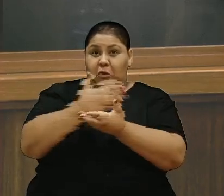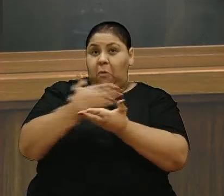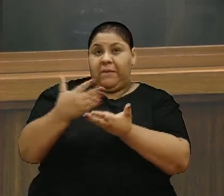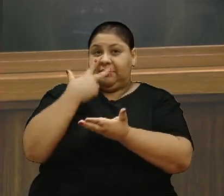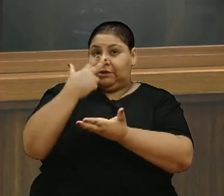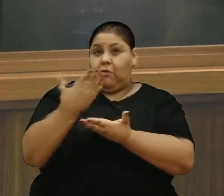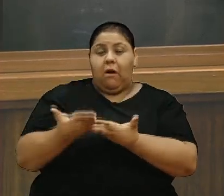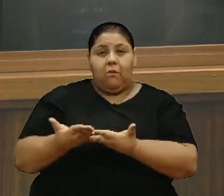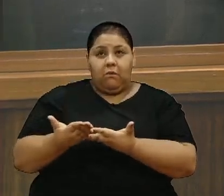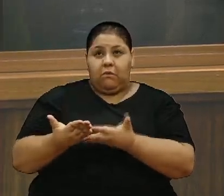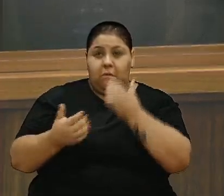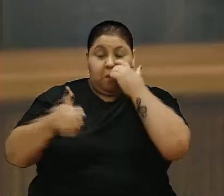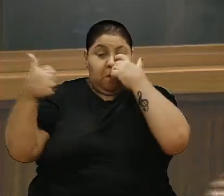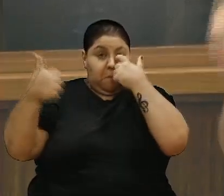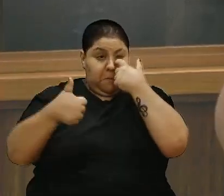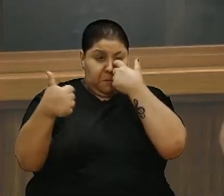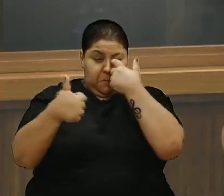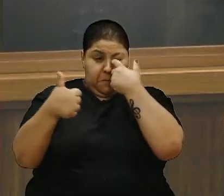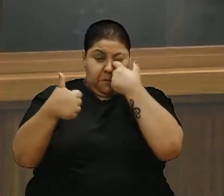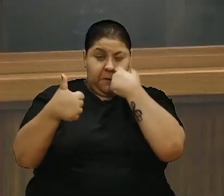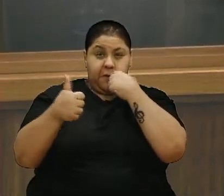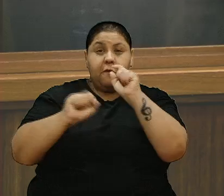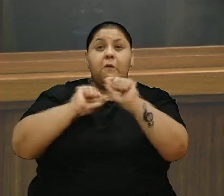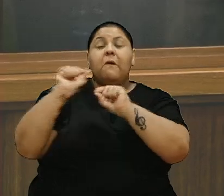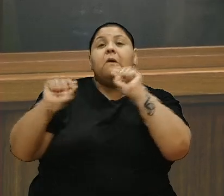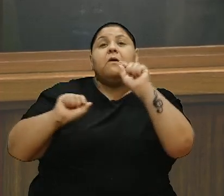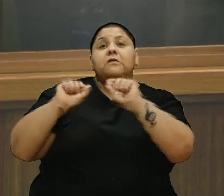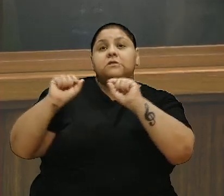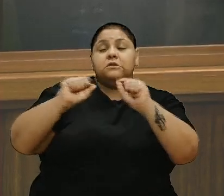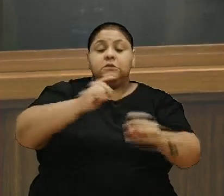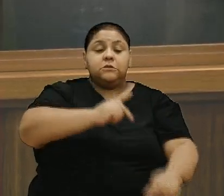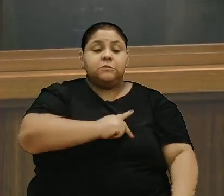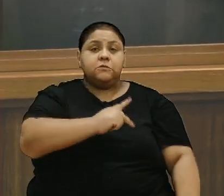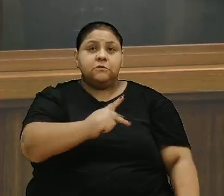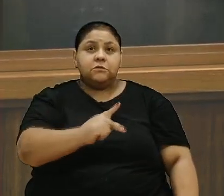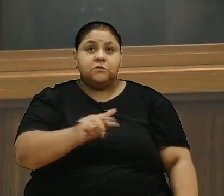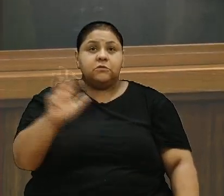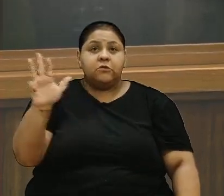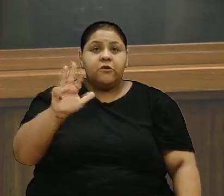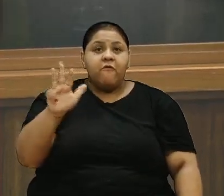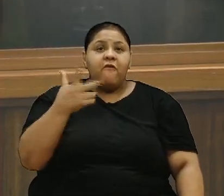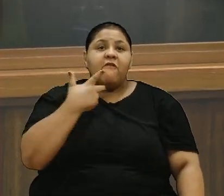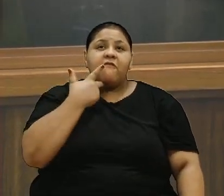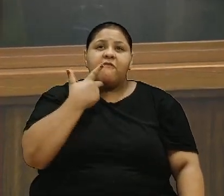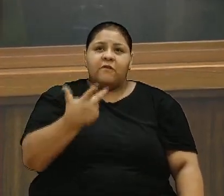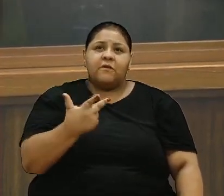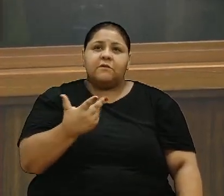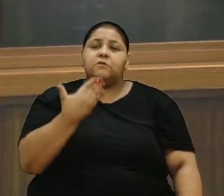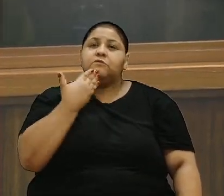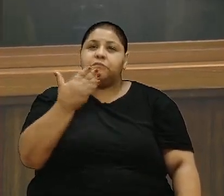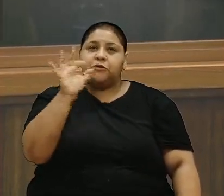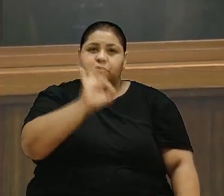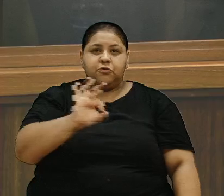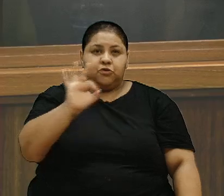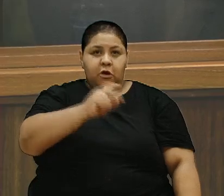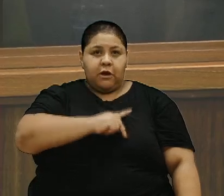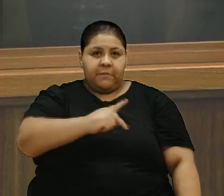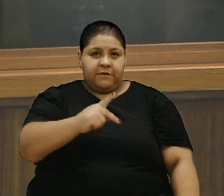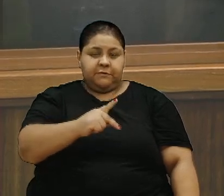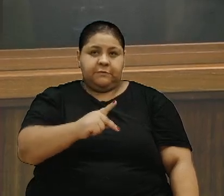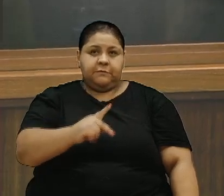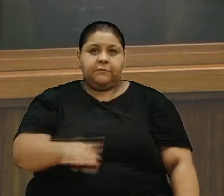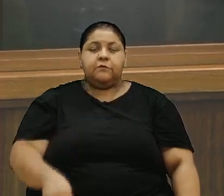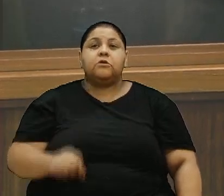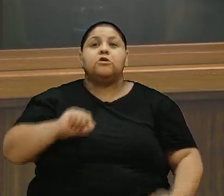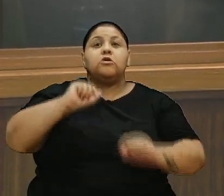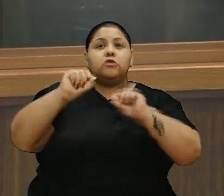assim. Primeiro, que o presidente Lula falou... Questão de ordem, presidente. Óbvia.